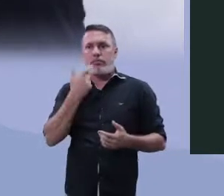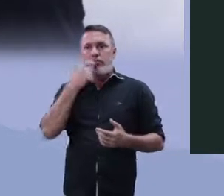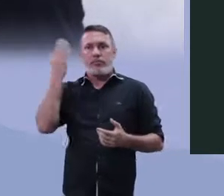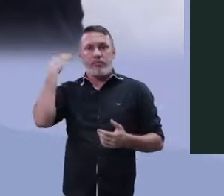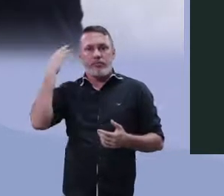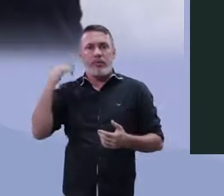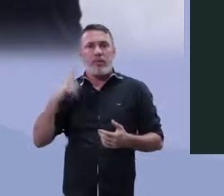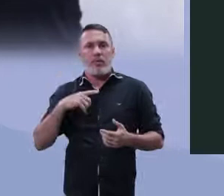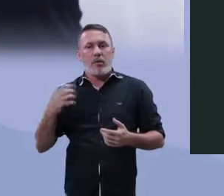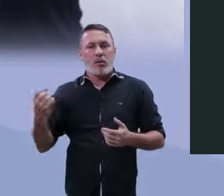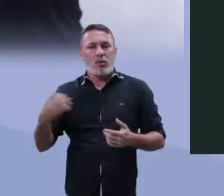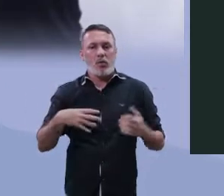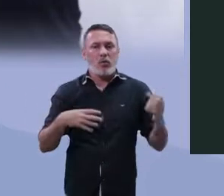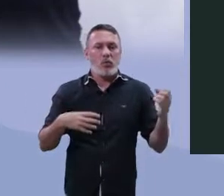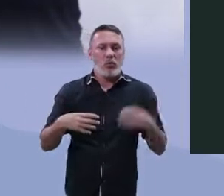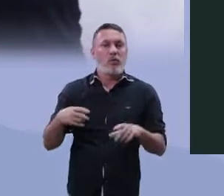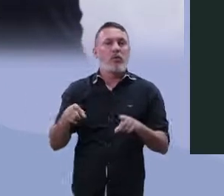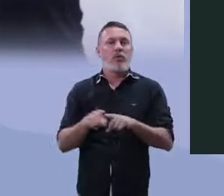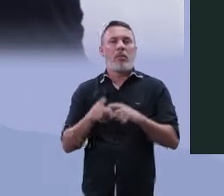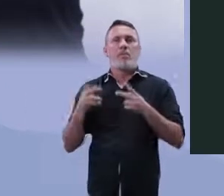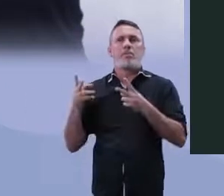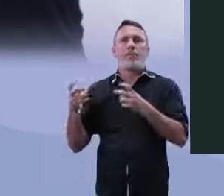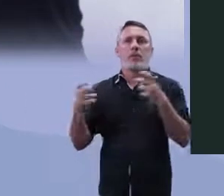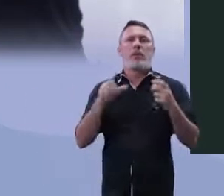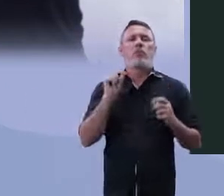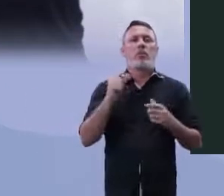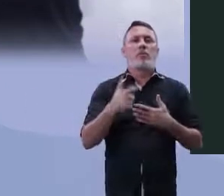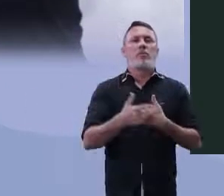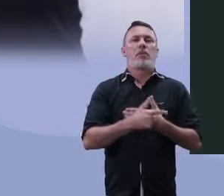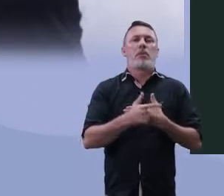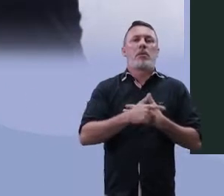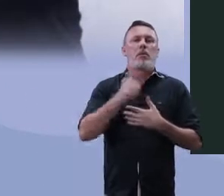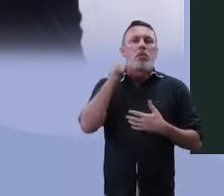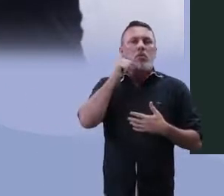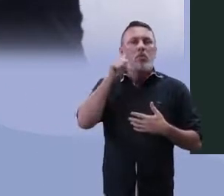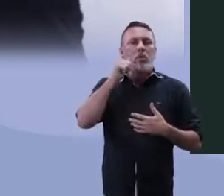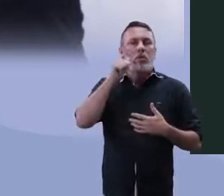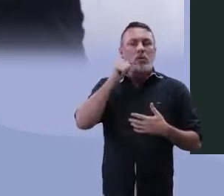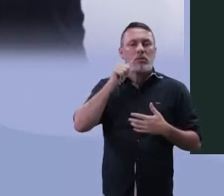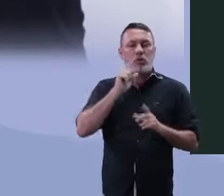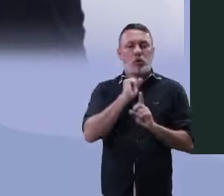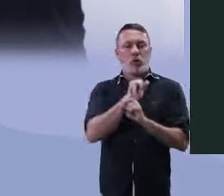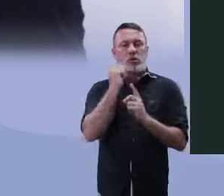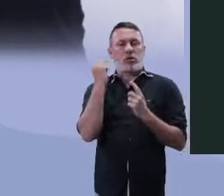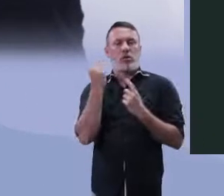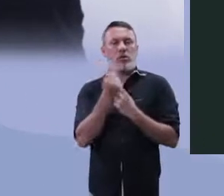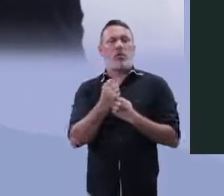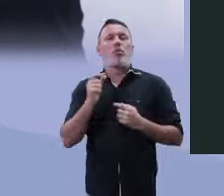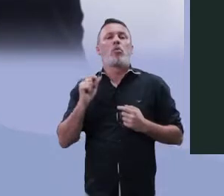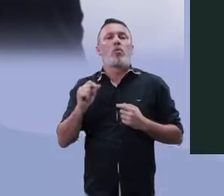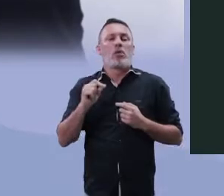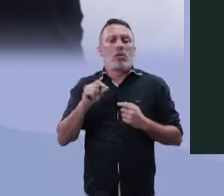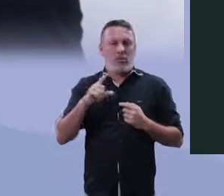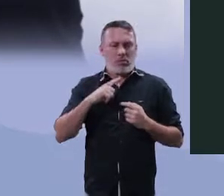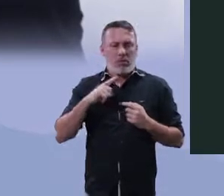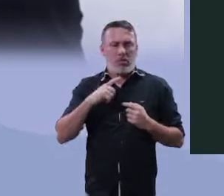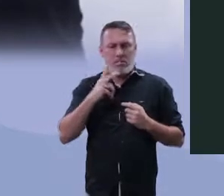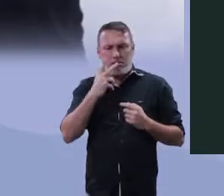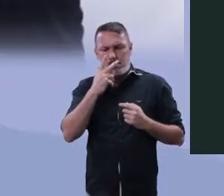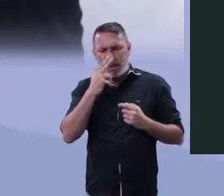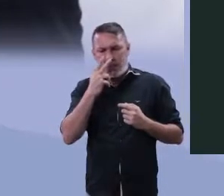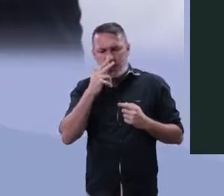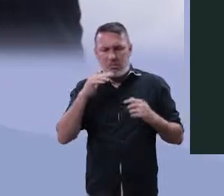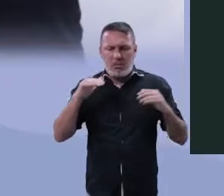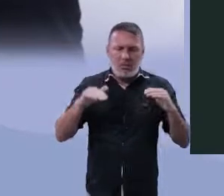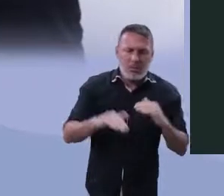XXI exatamente pelas novas demandas, pela percepção de que o papel da mulher na sociedade brasileira ainda é muito